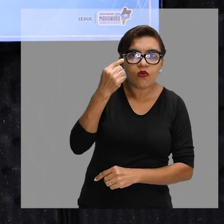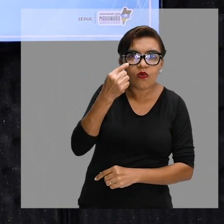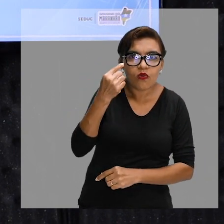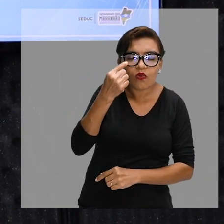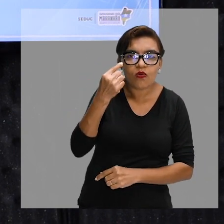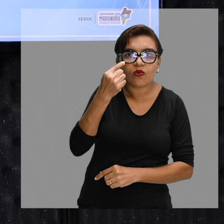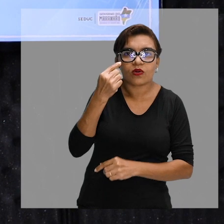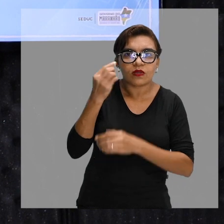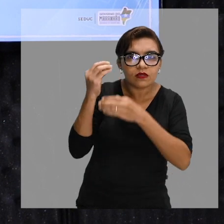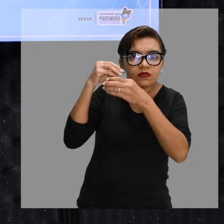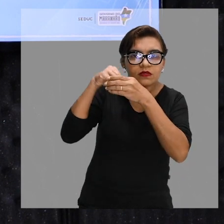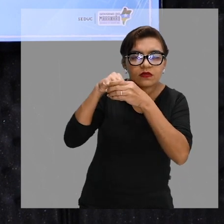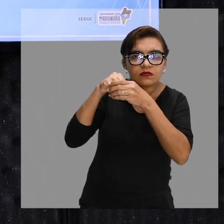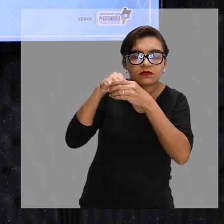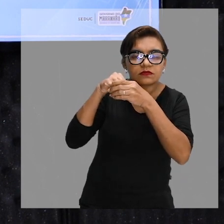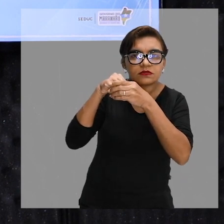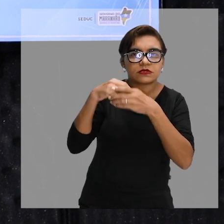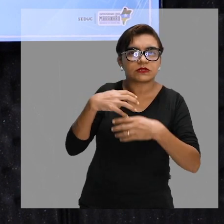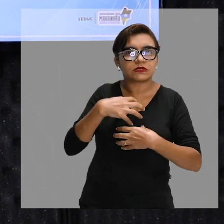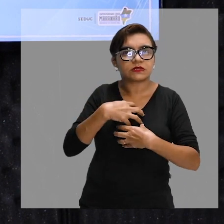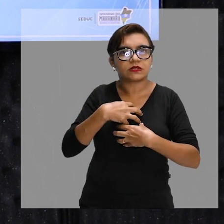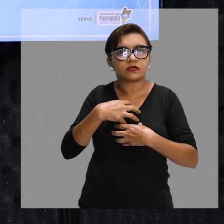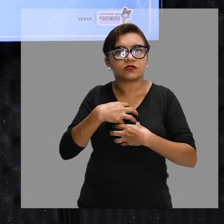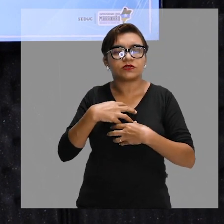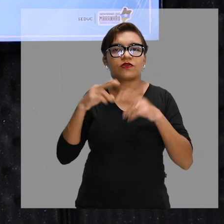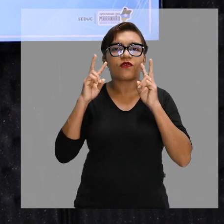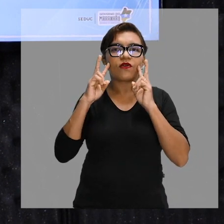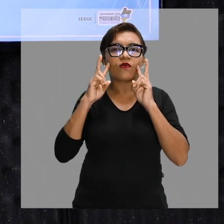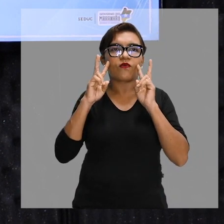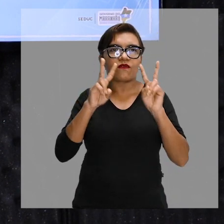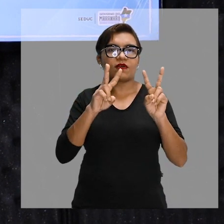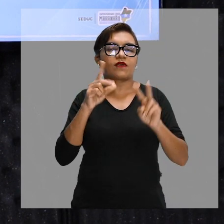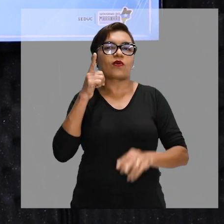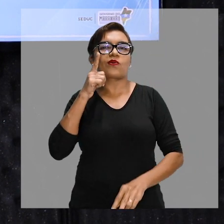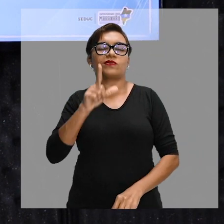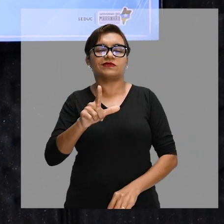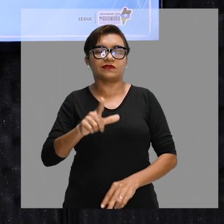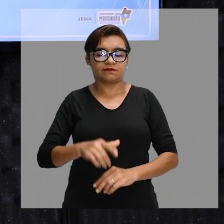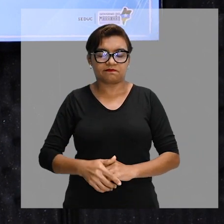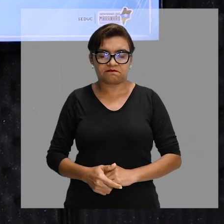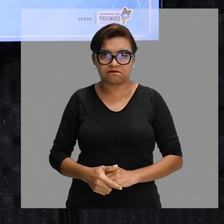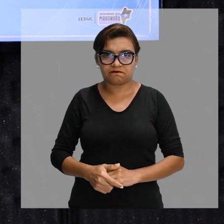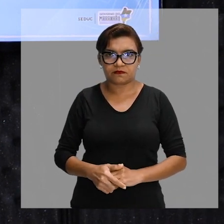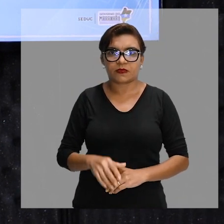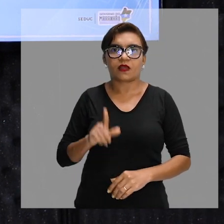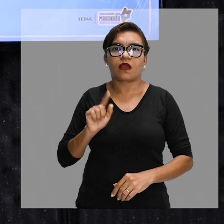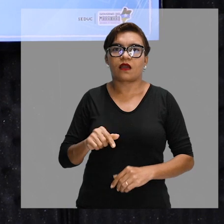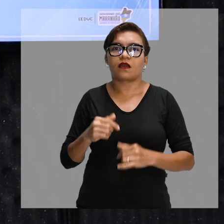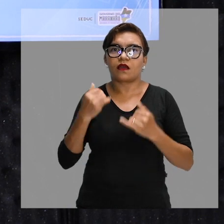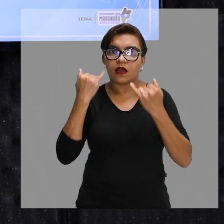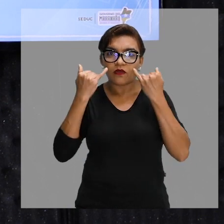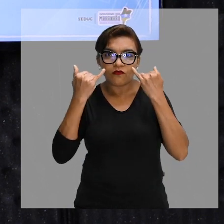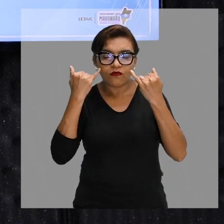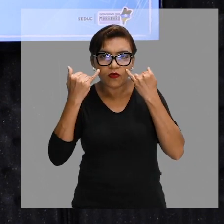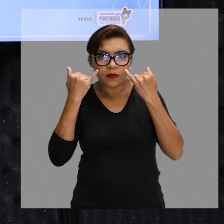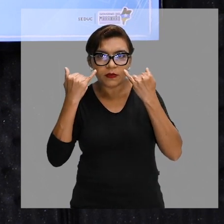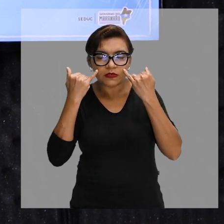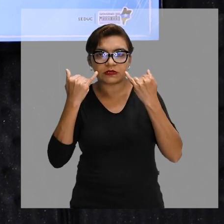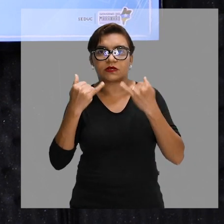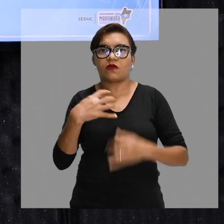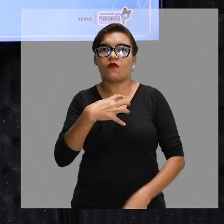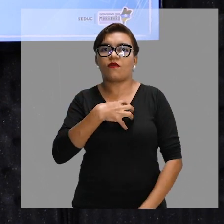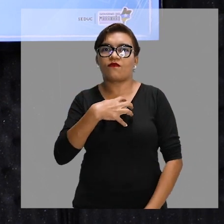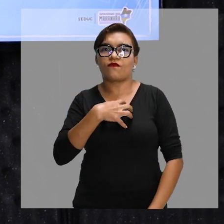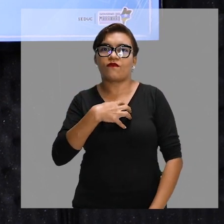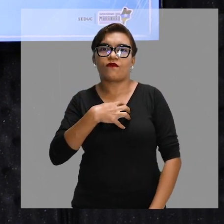olhos, produz a sensação da visão, ok? Então a informação chega em forma de luz, os